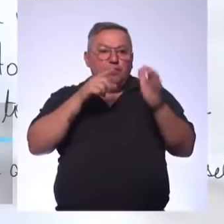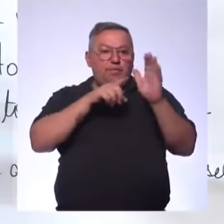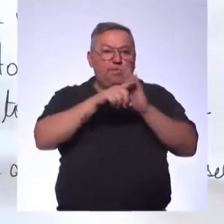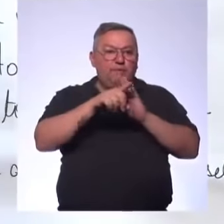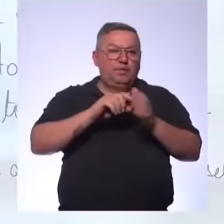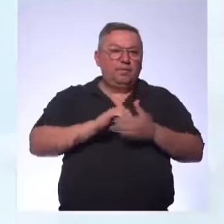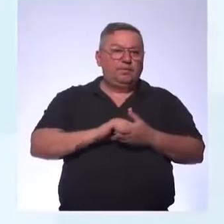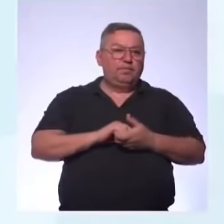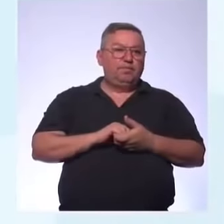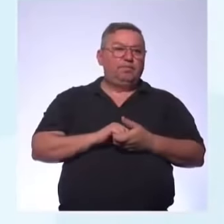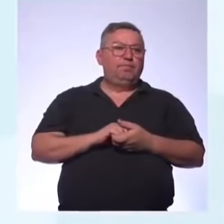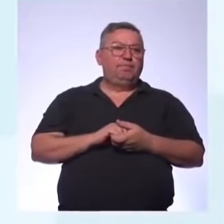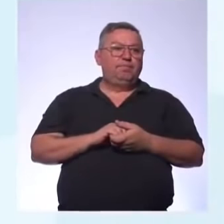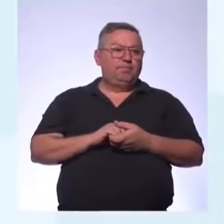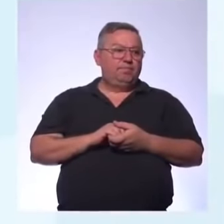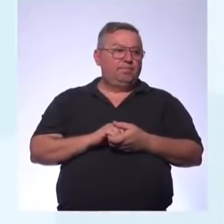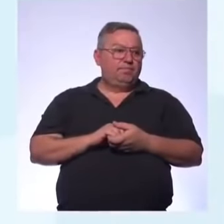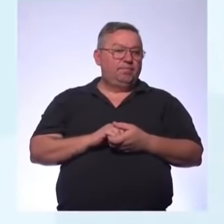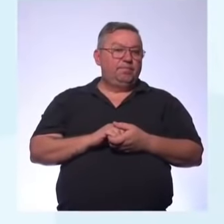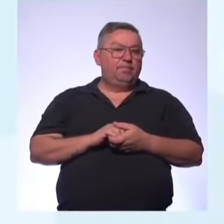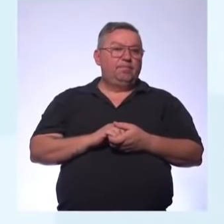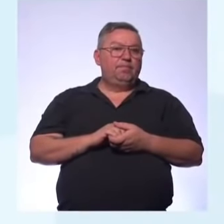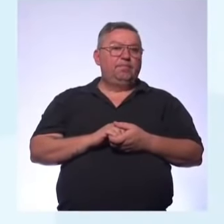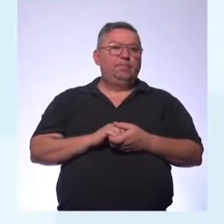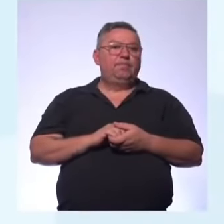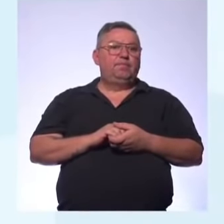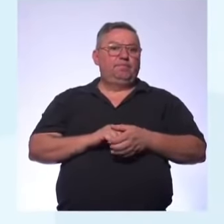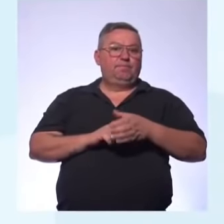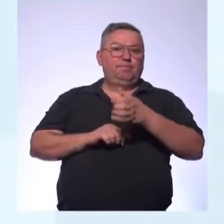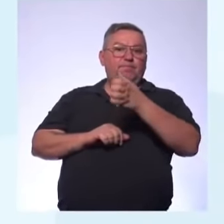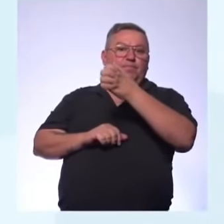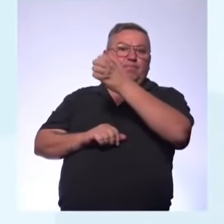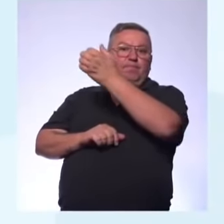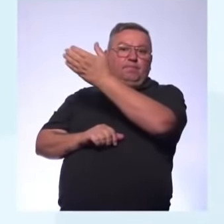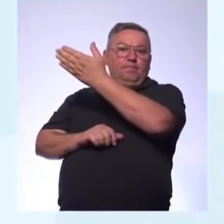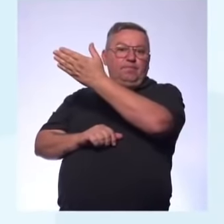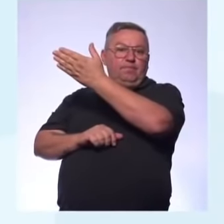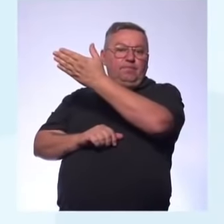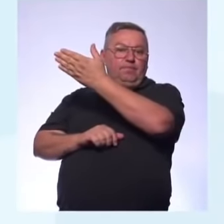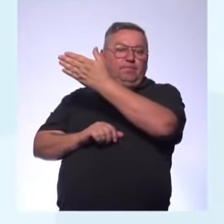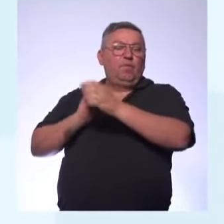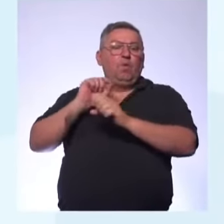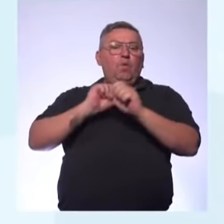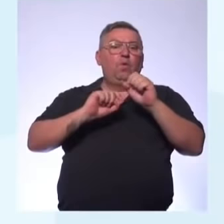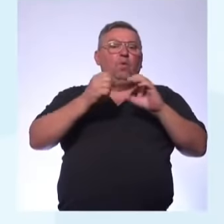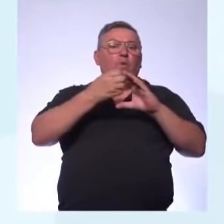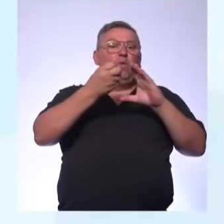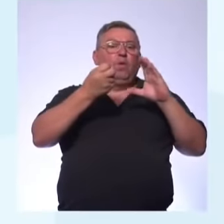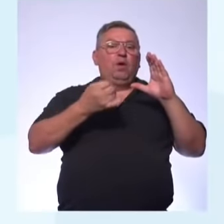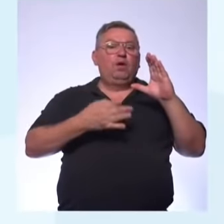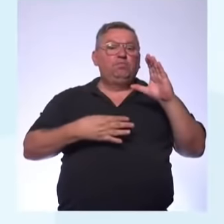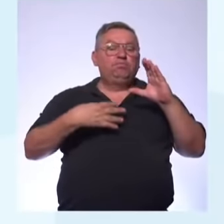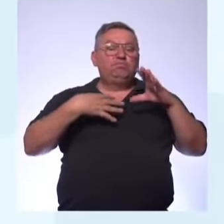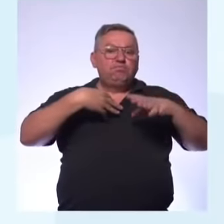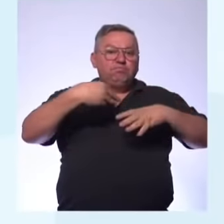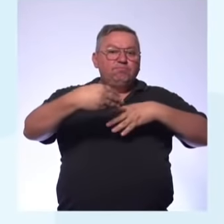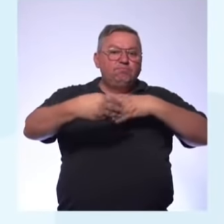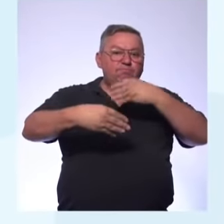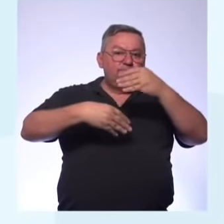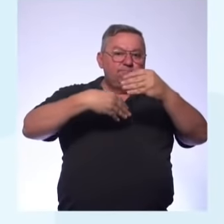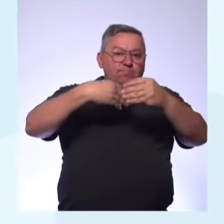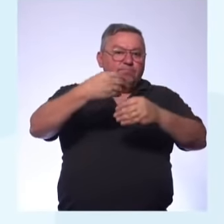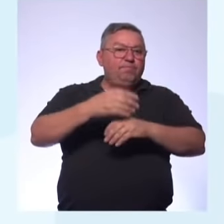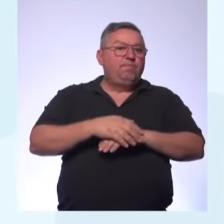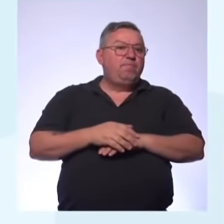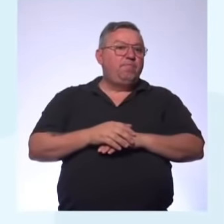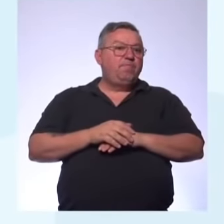pergunta o WhatsApp e rarity 3 que são características herdadas Então você